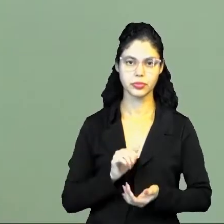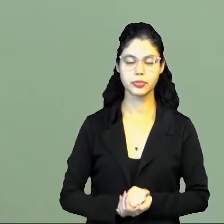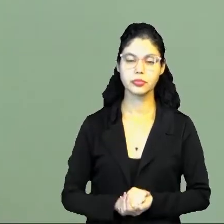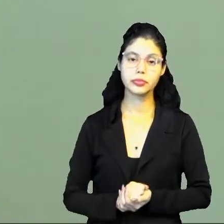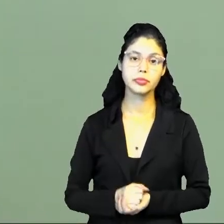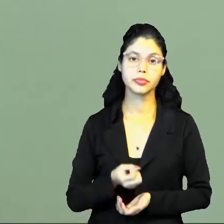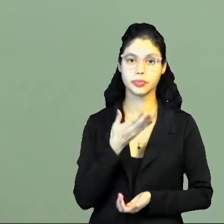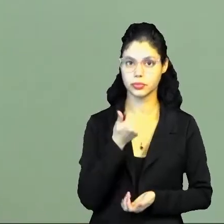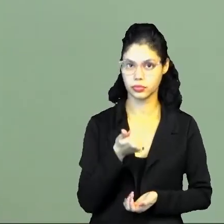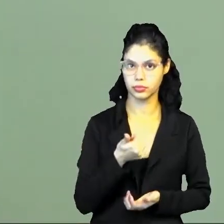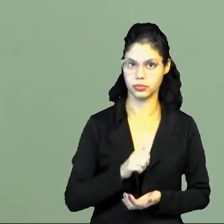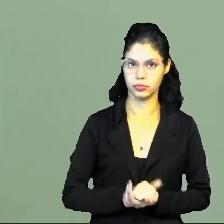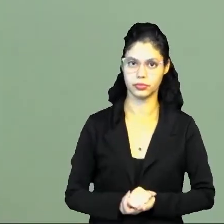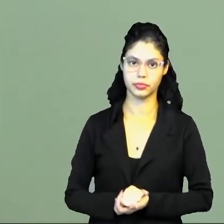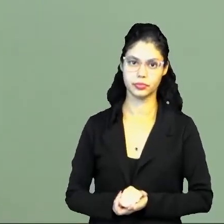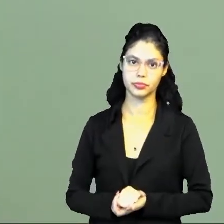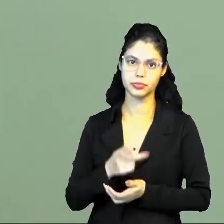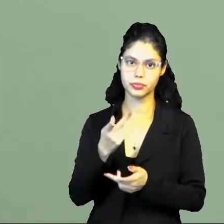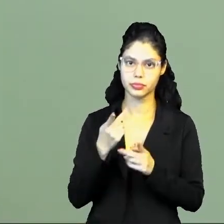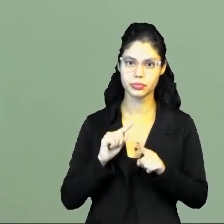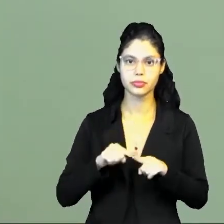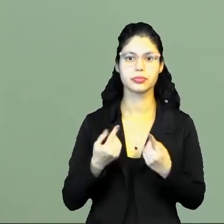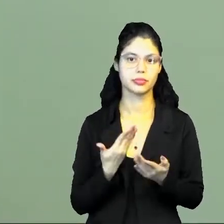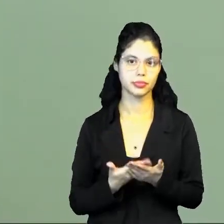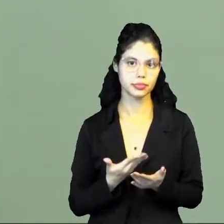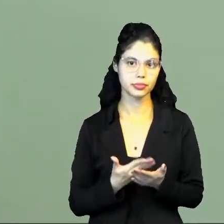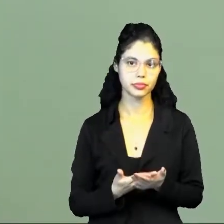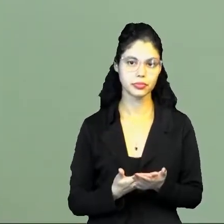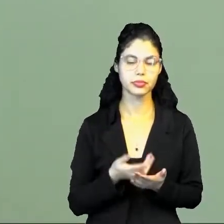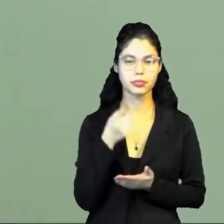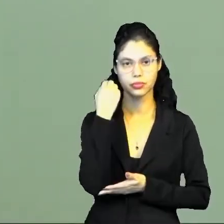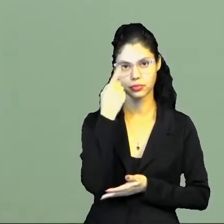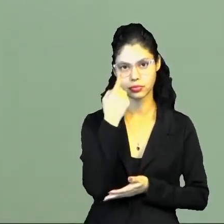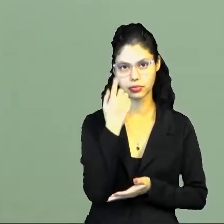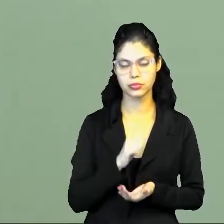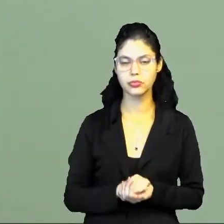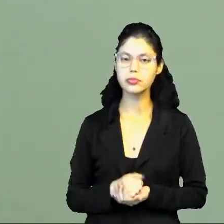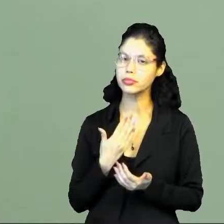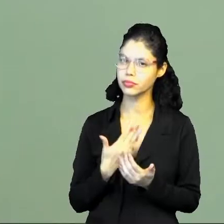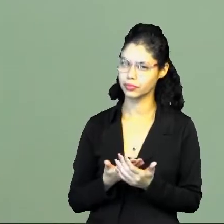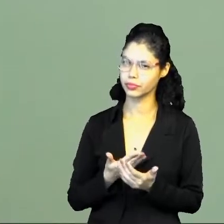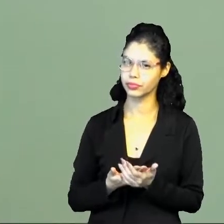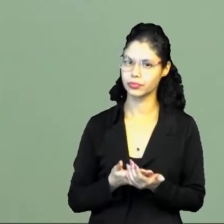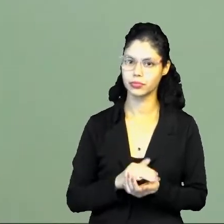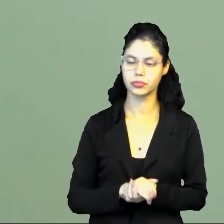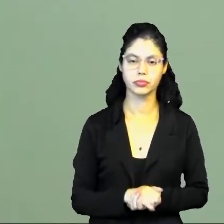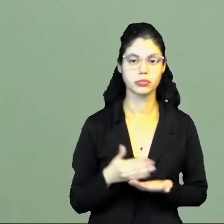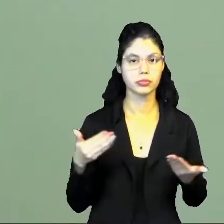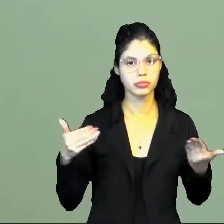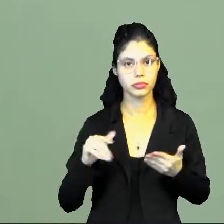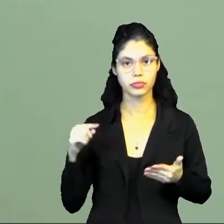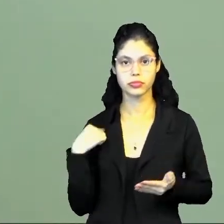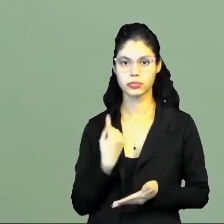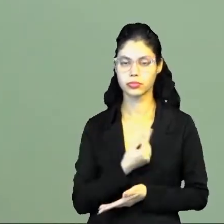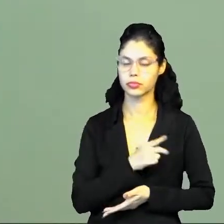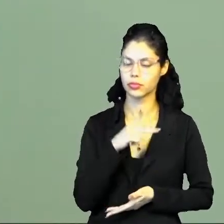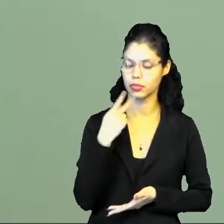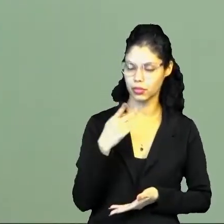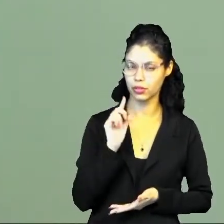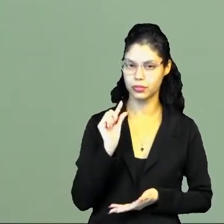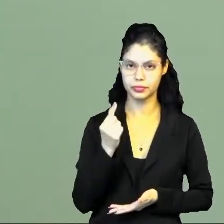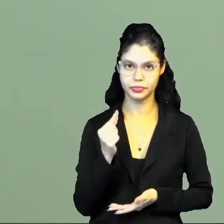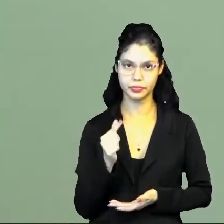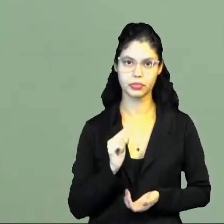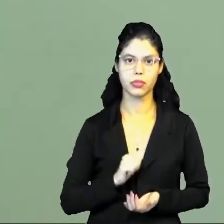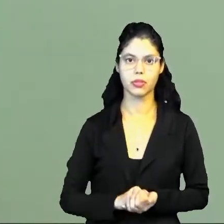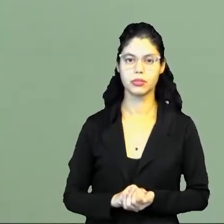Olá, galerinha, tudo bem? Sejam bem-vindos a mais uma aula nossa de espanhol. Vamos estudar? Então, galerinha, hoje nós vamos falar um pouco aí,